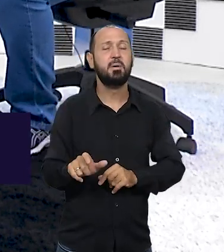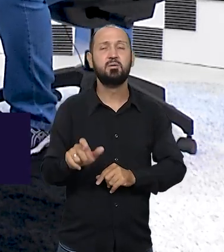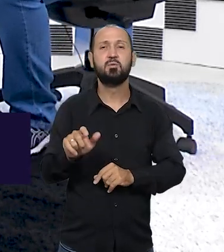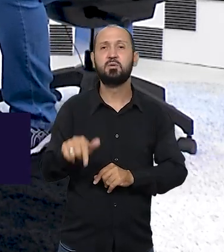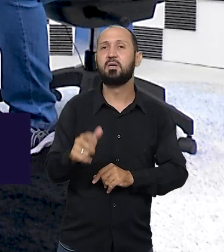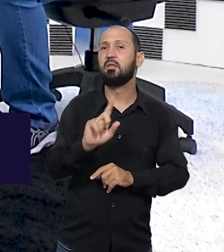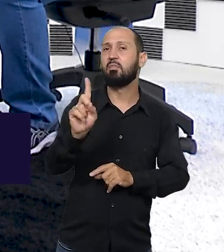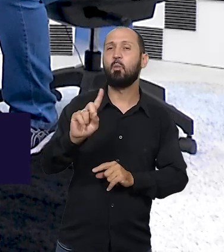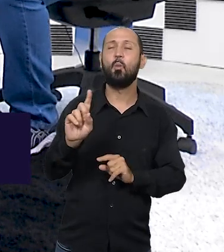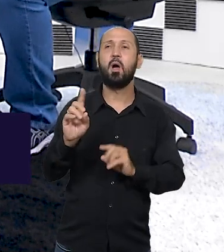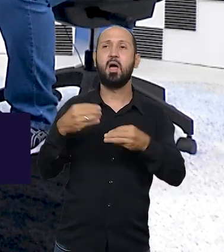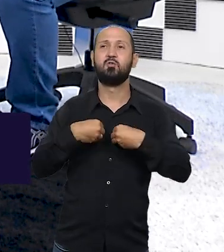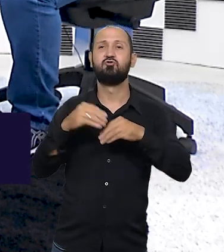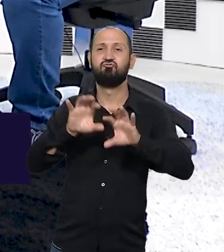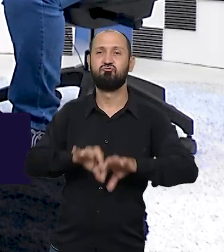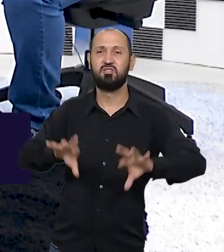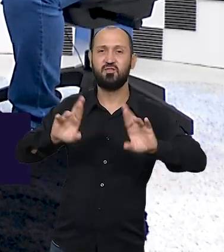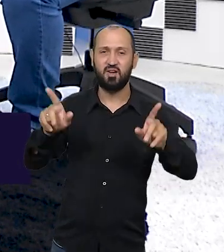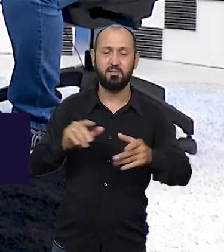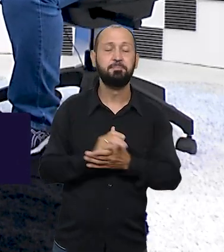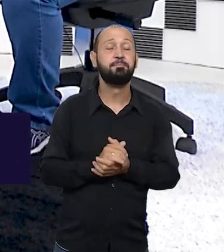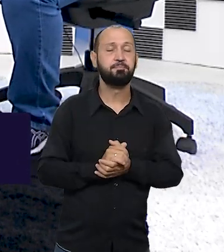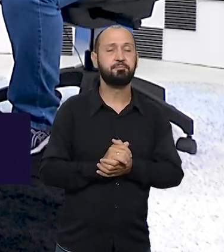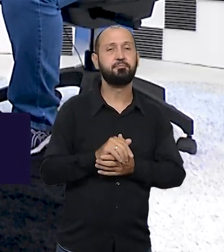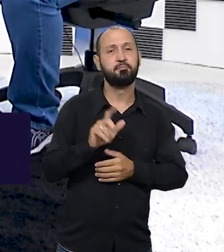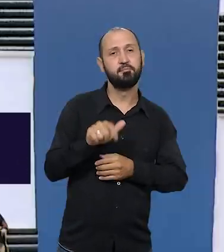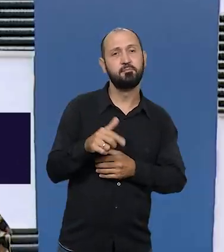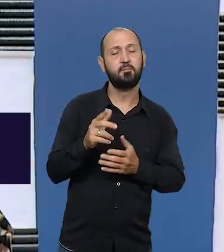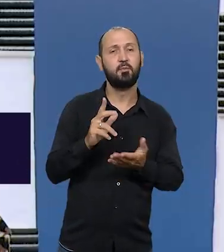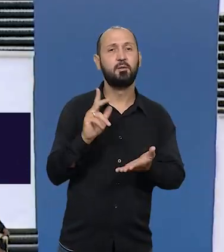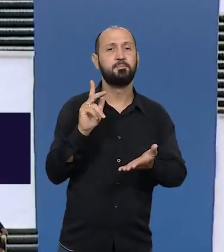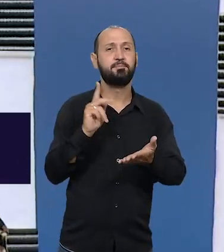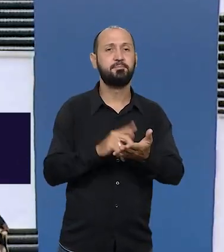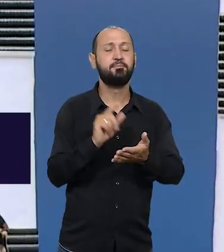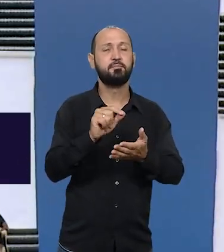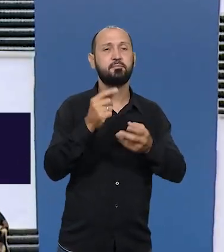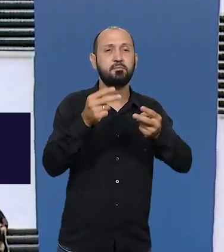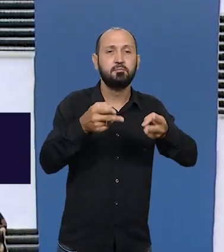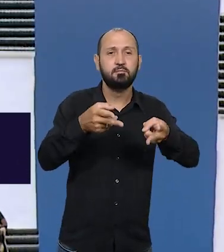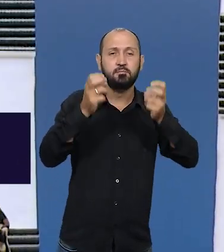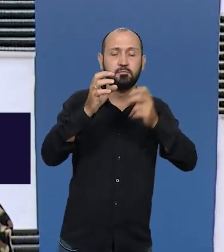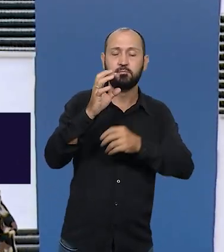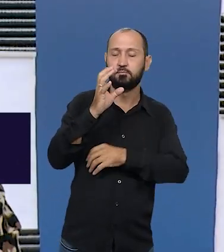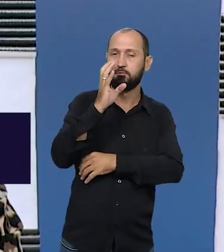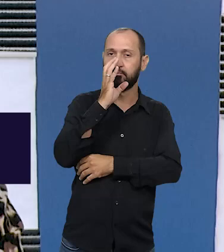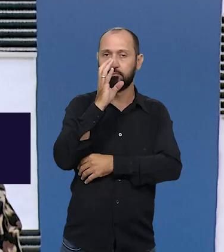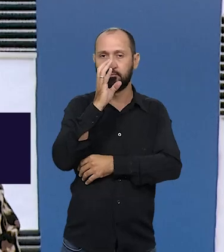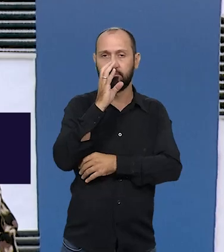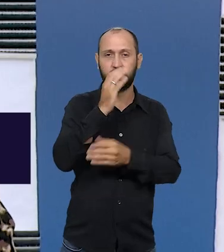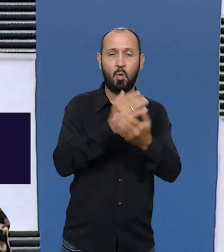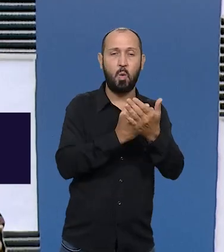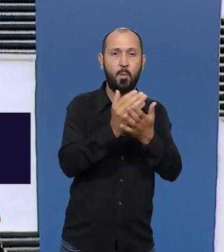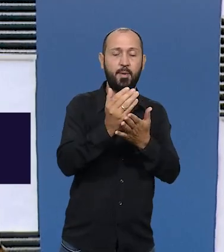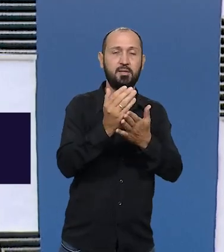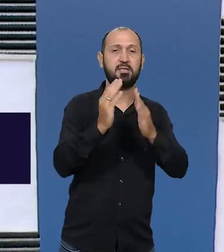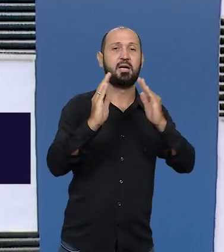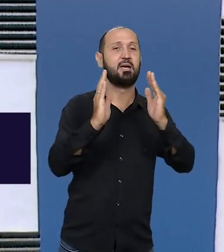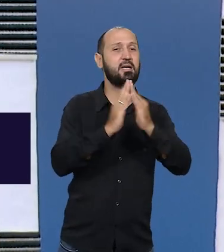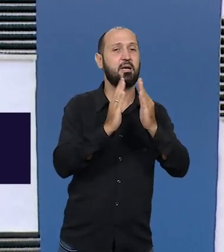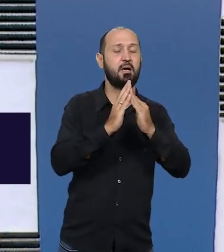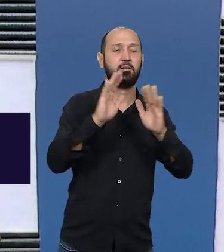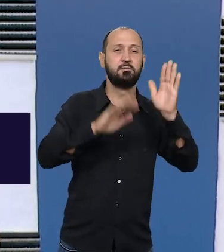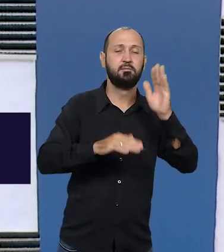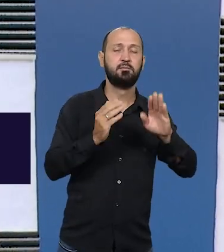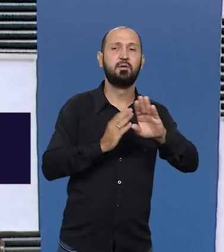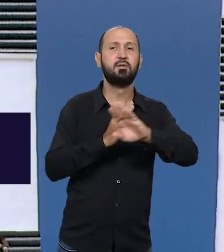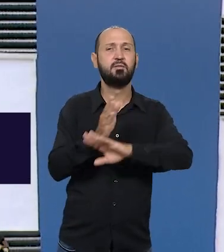pessoa que não é autista, não é isso mesmo? Na verdade, essa observação precisa ser feita em casa, né, de